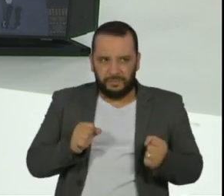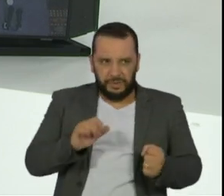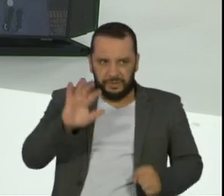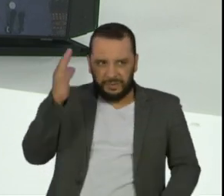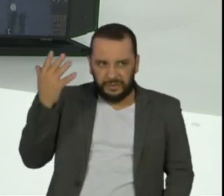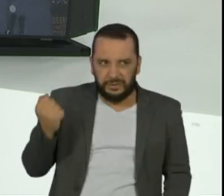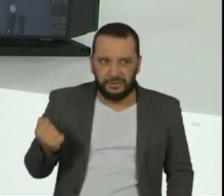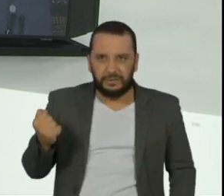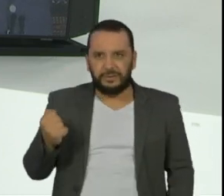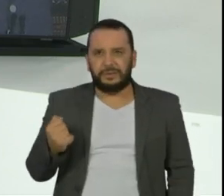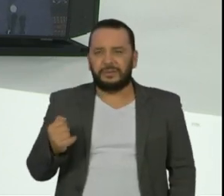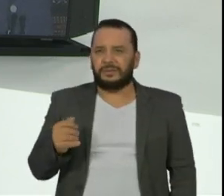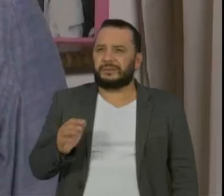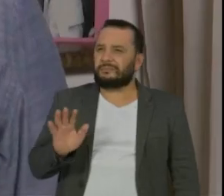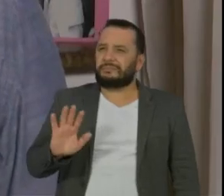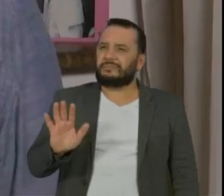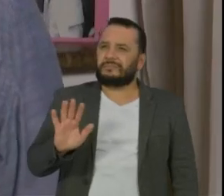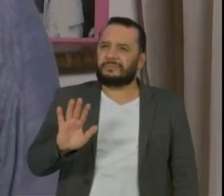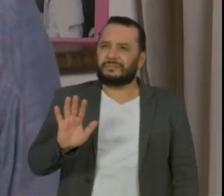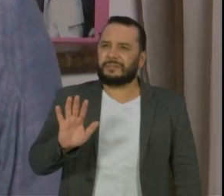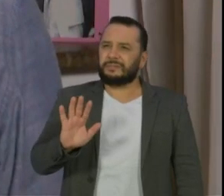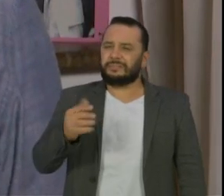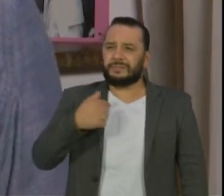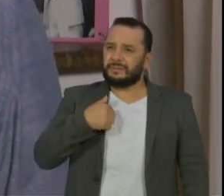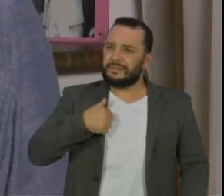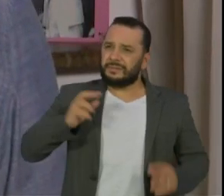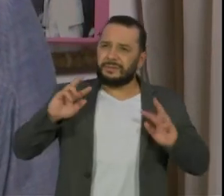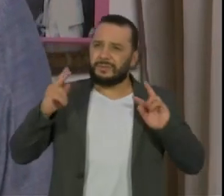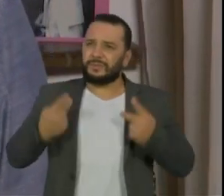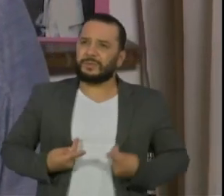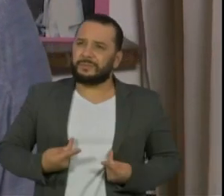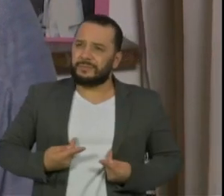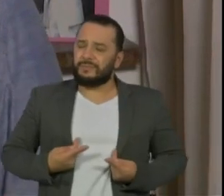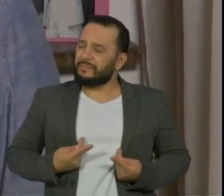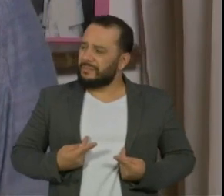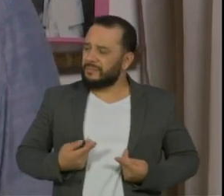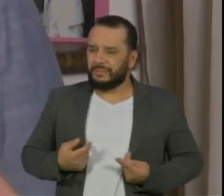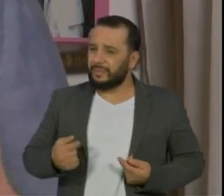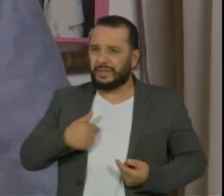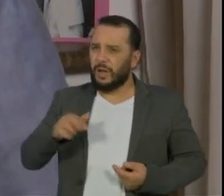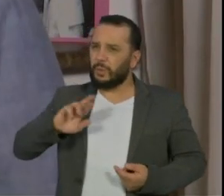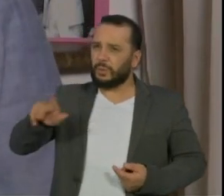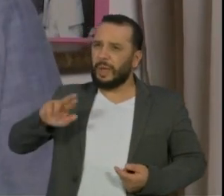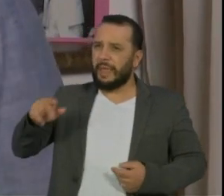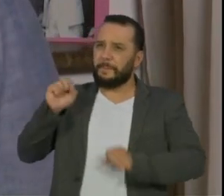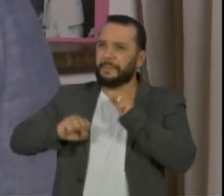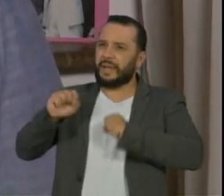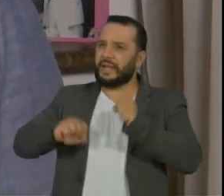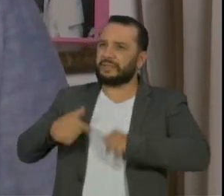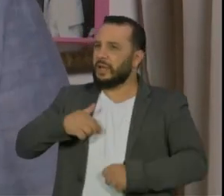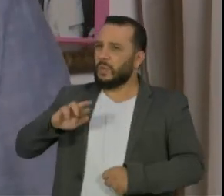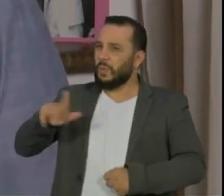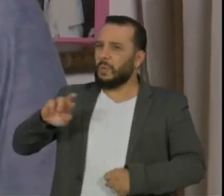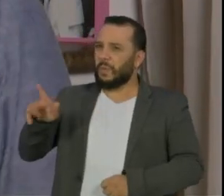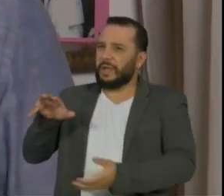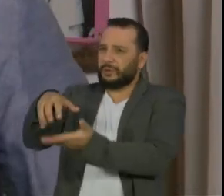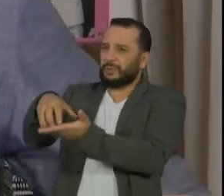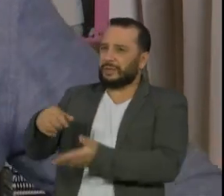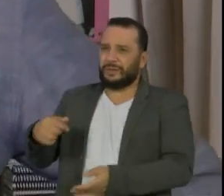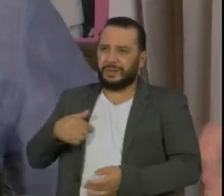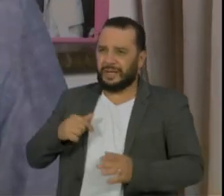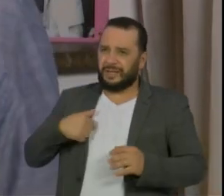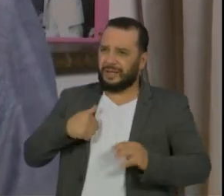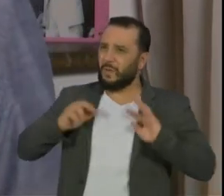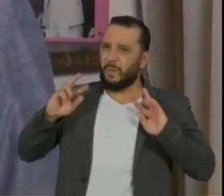Não, acho que, como eu sou um ser humano, eu não sou uma instituição, uma empresa, uma corporação, como eu sou um ser humano,